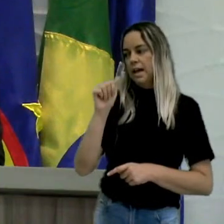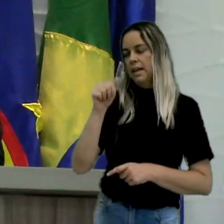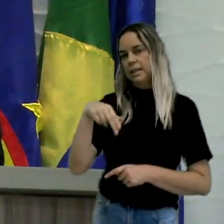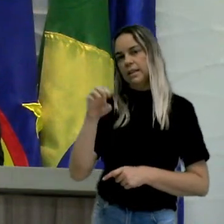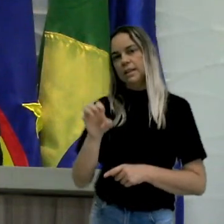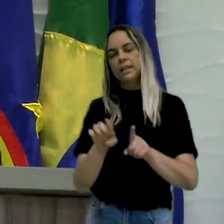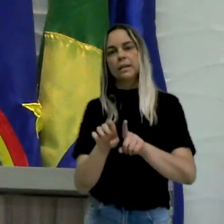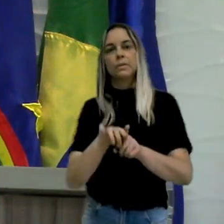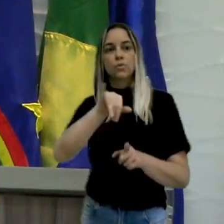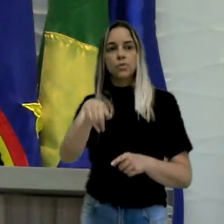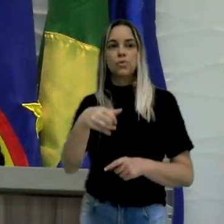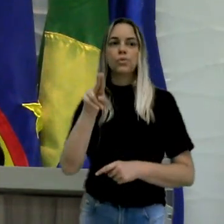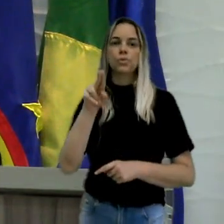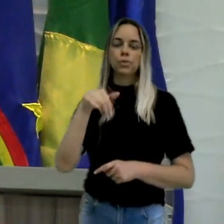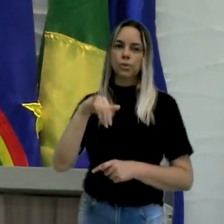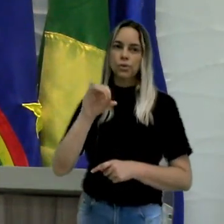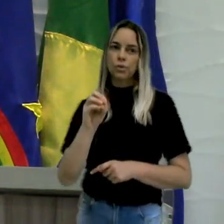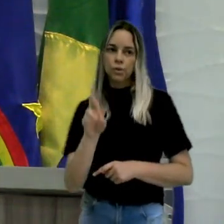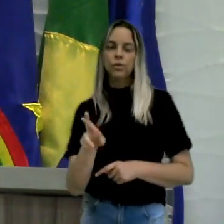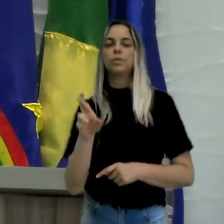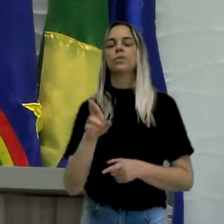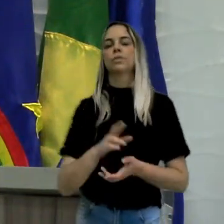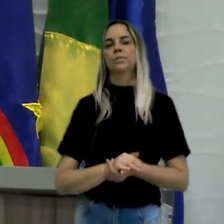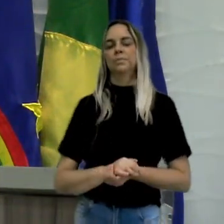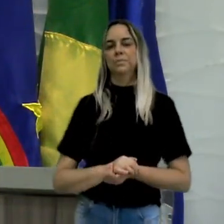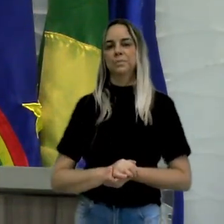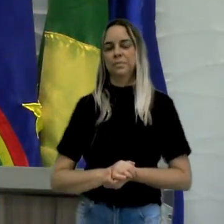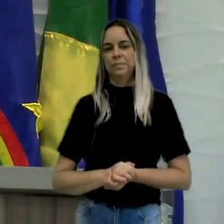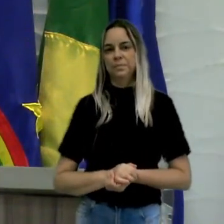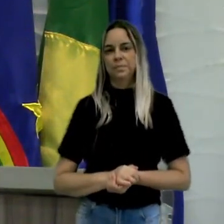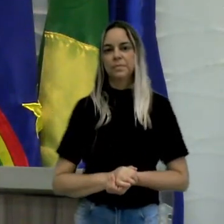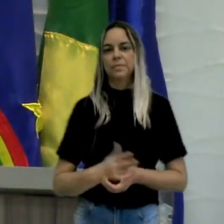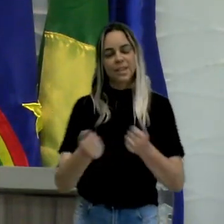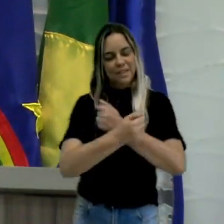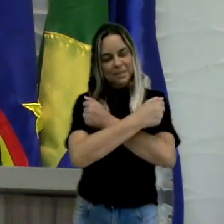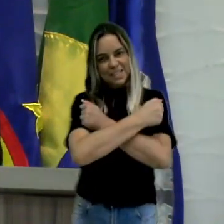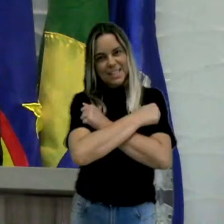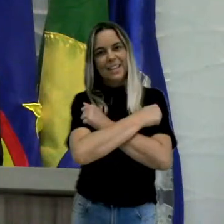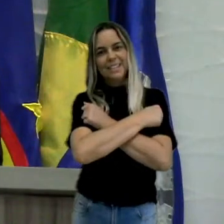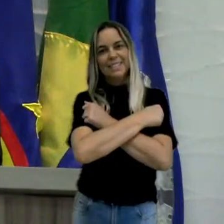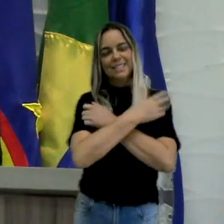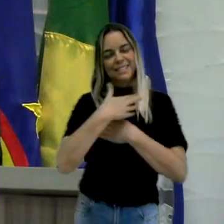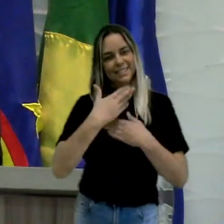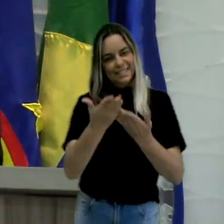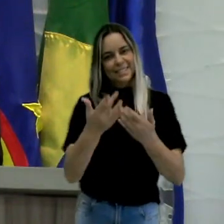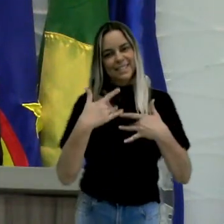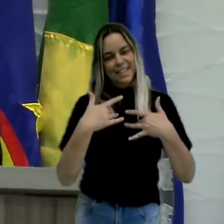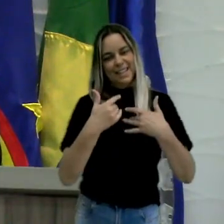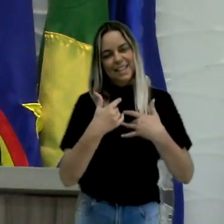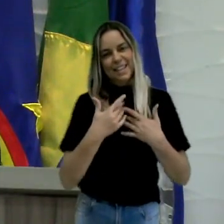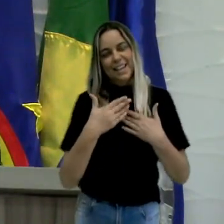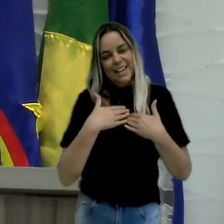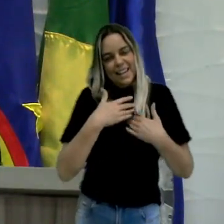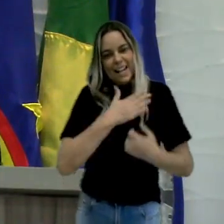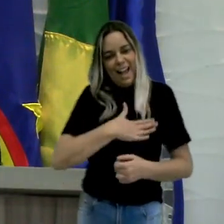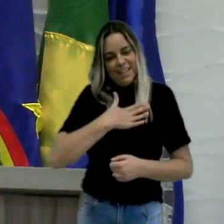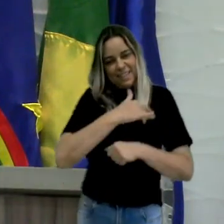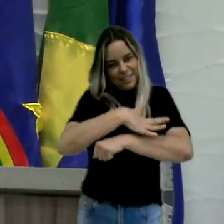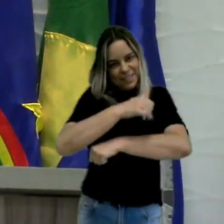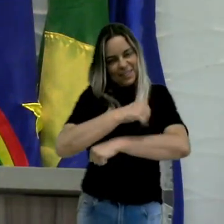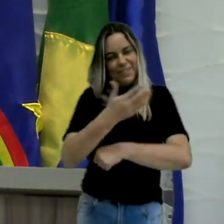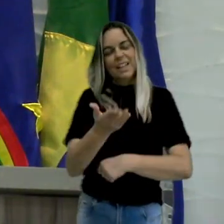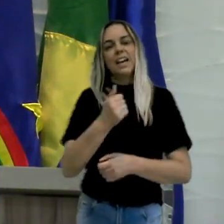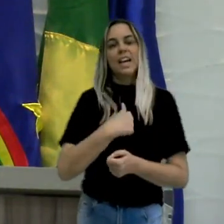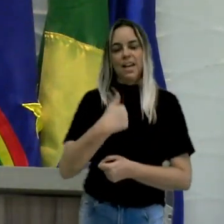e Júnior Barros, irmão de Edivan Barros. Sinta-se abraçado pelo seu dia, do seu aniversário, por